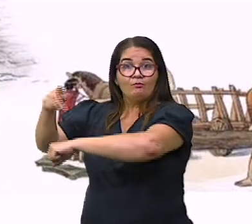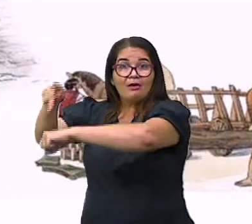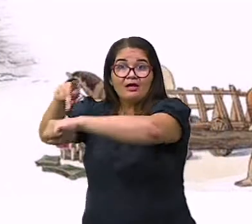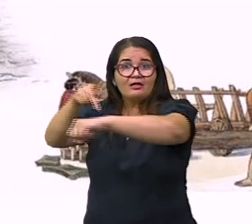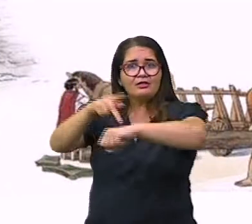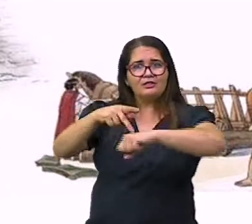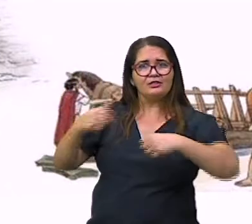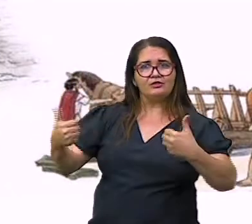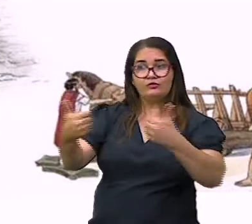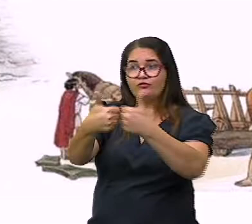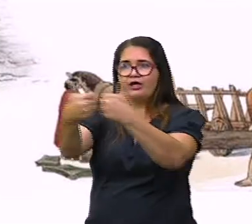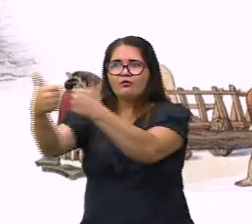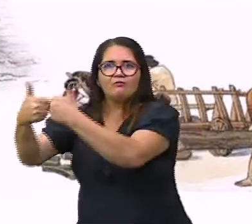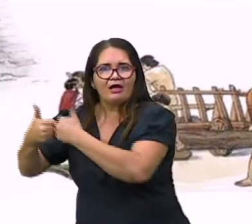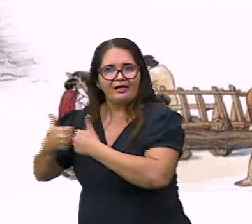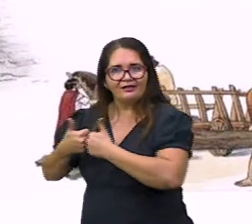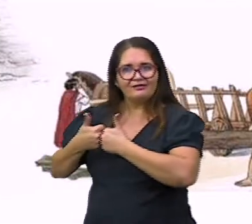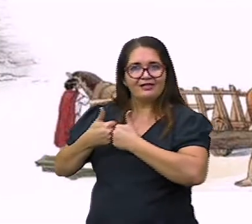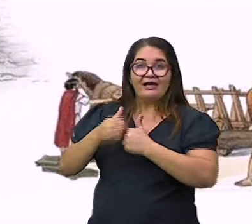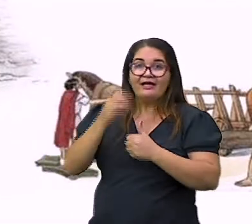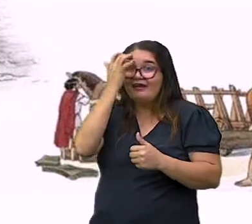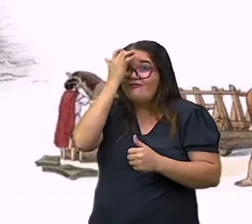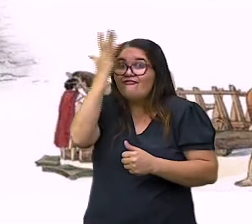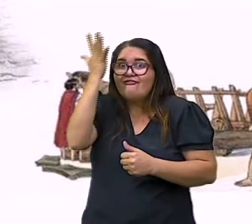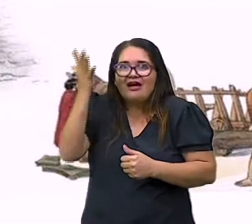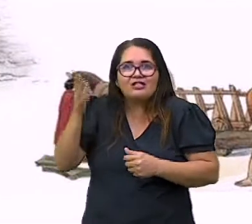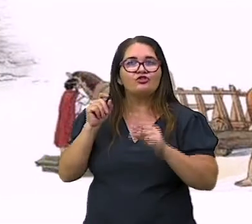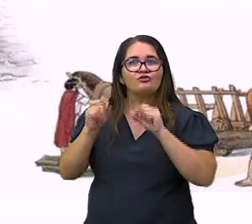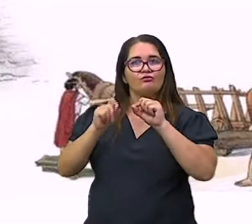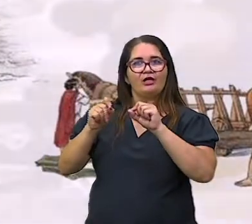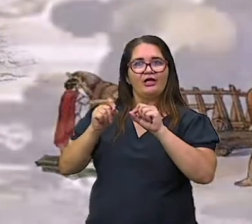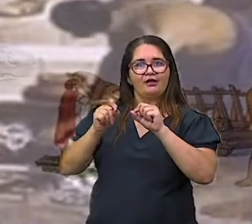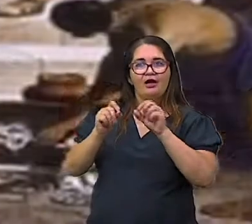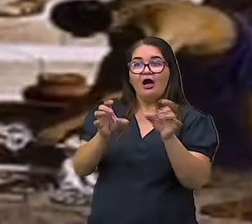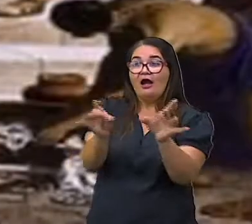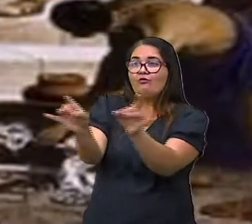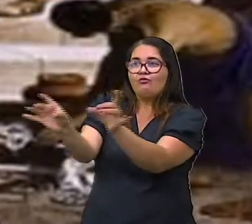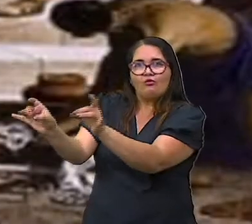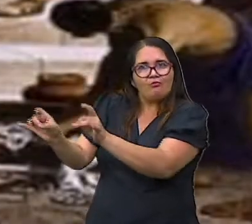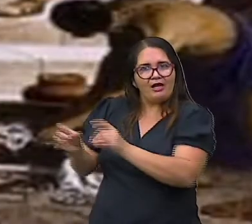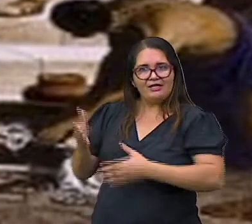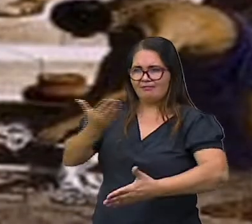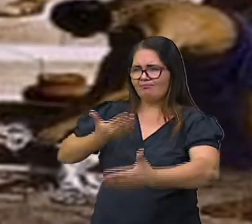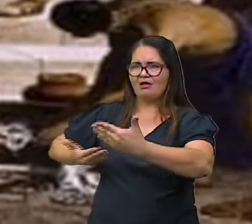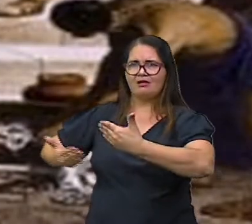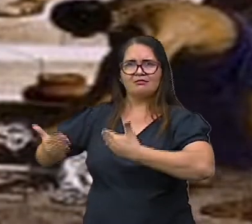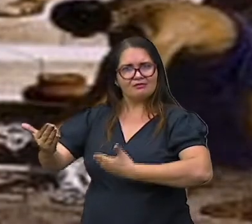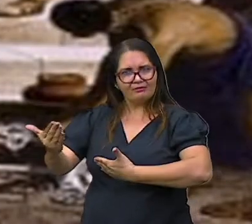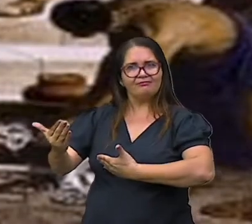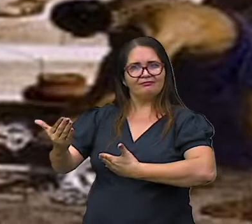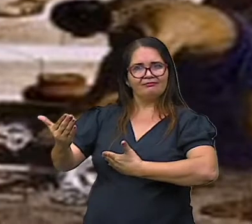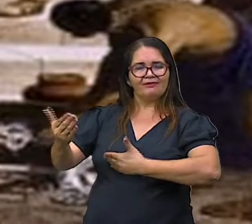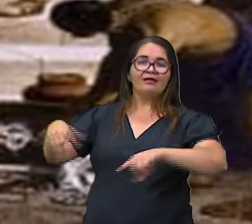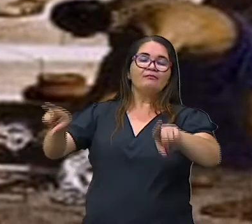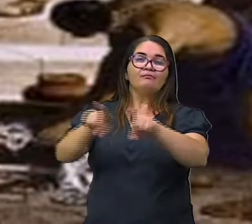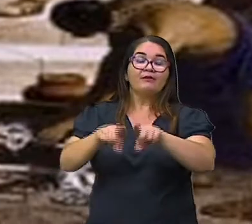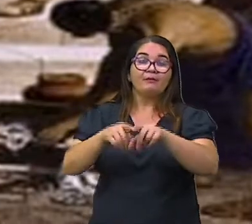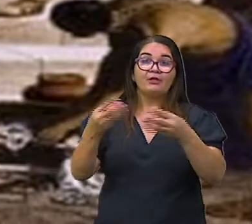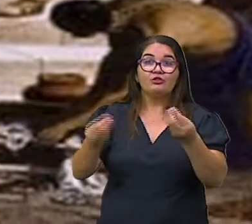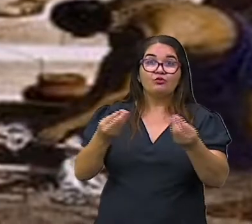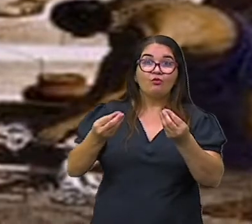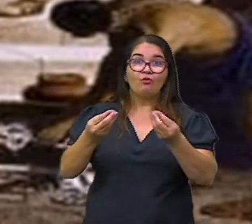de florescimento comercial. E no período arcaico, a urbanização da Grécia